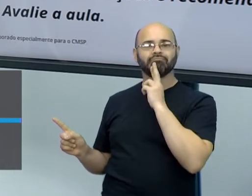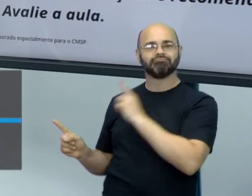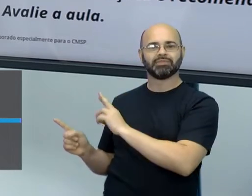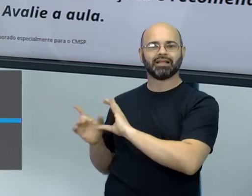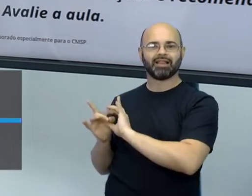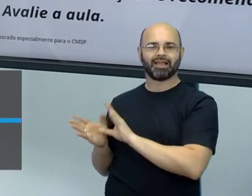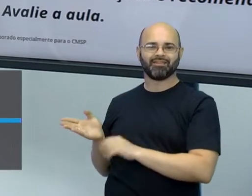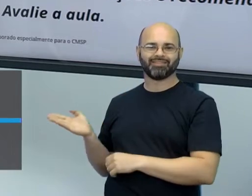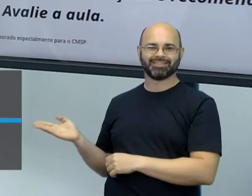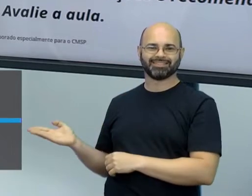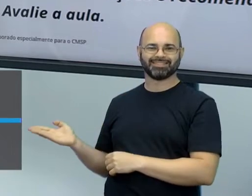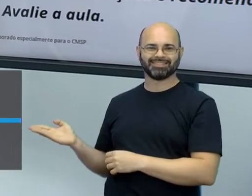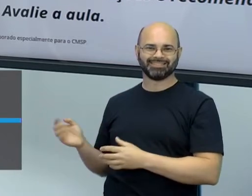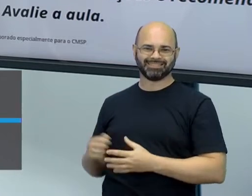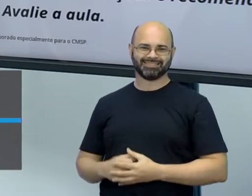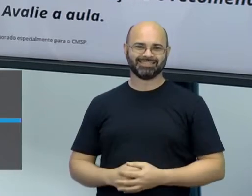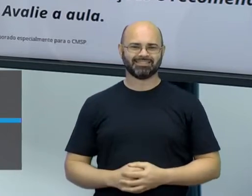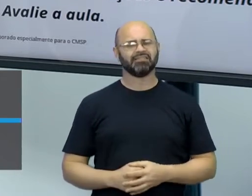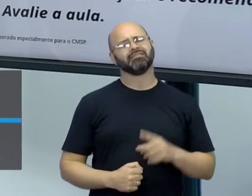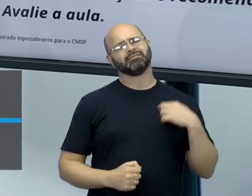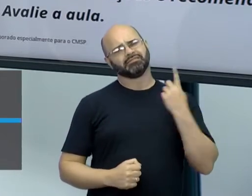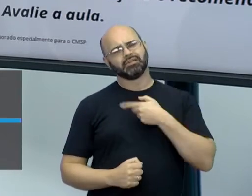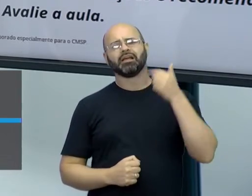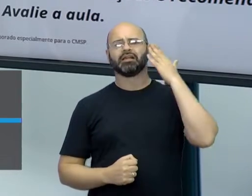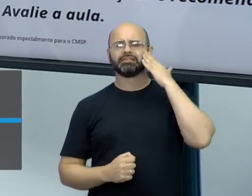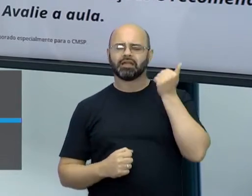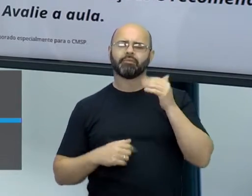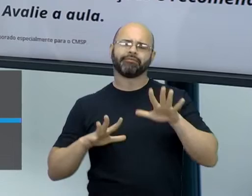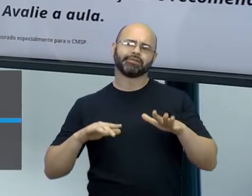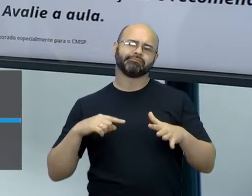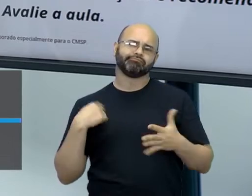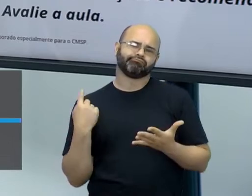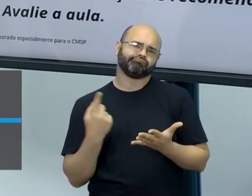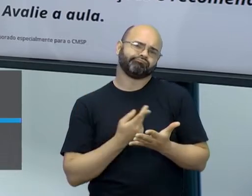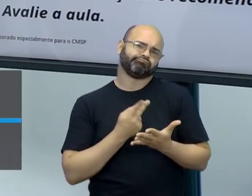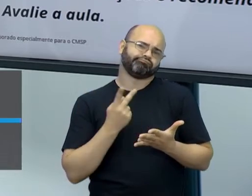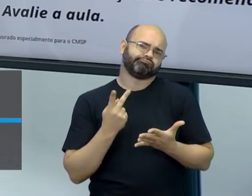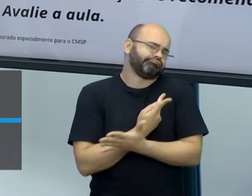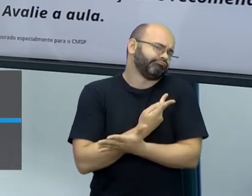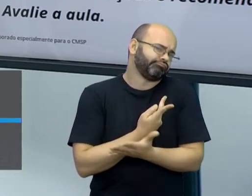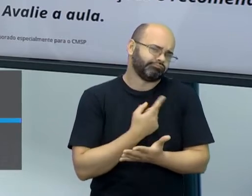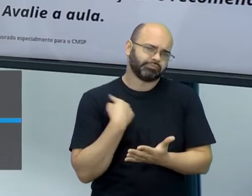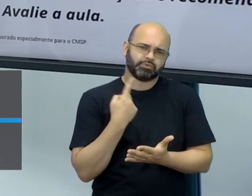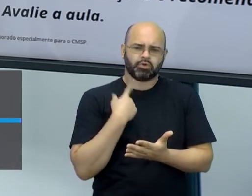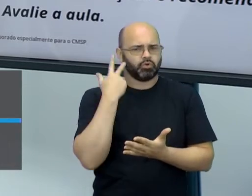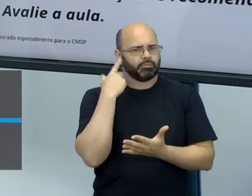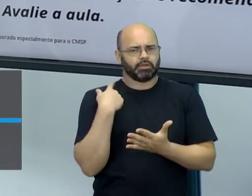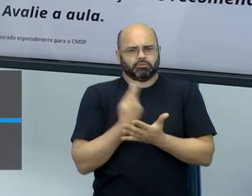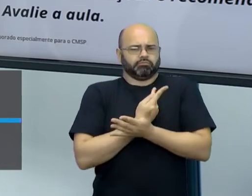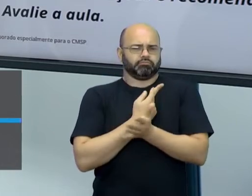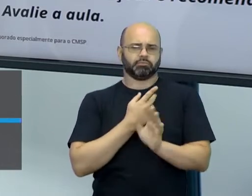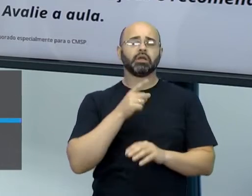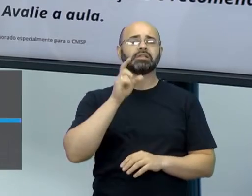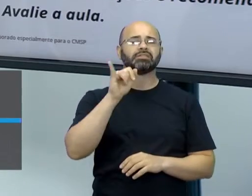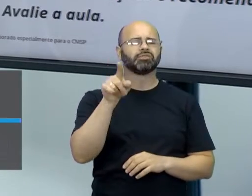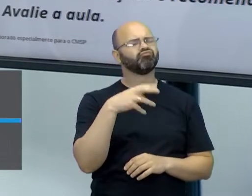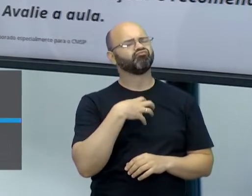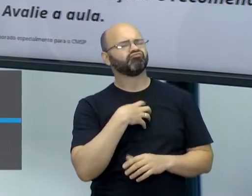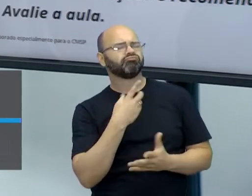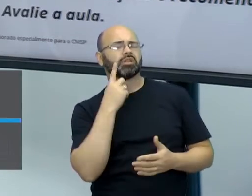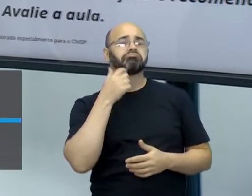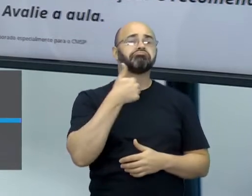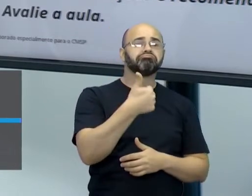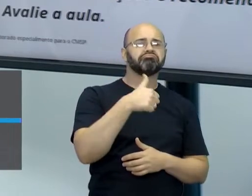nosso processo falível, né? E a gente tem falhas aqui e você aí tem aí autonomia de fazer essa